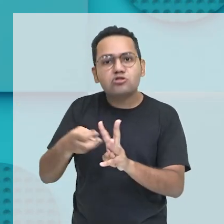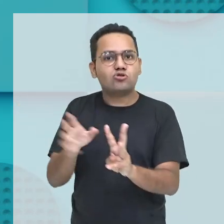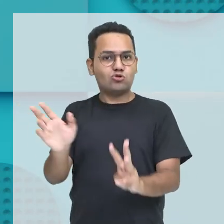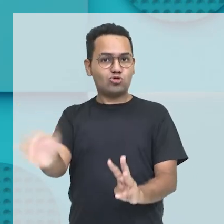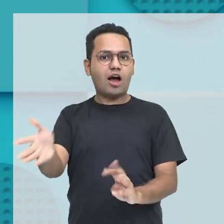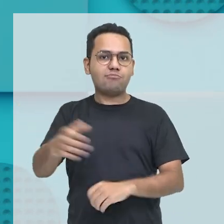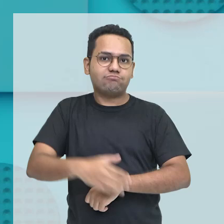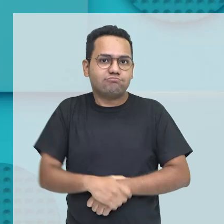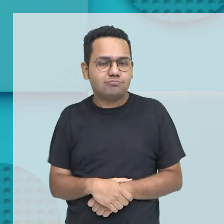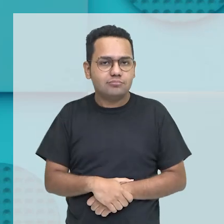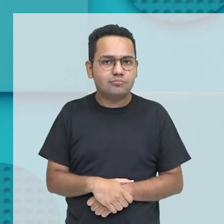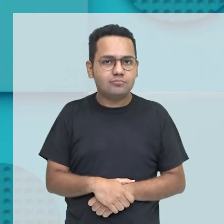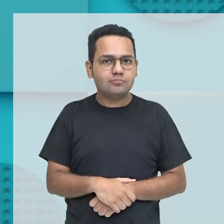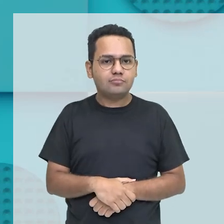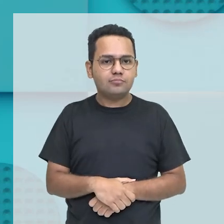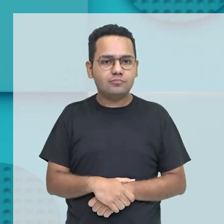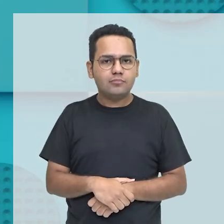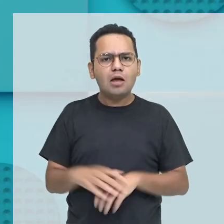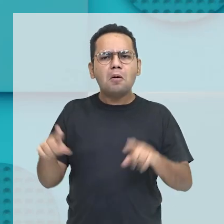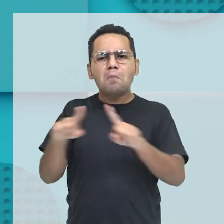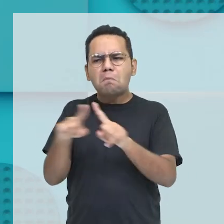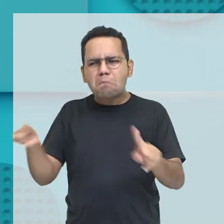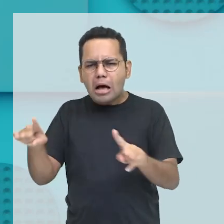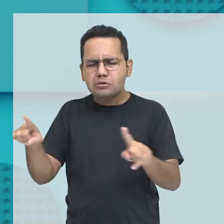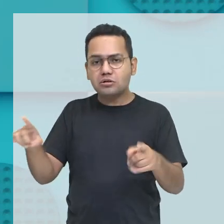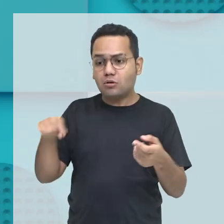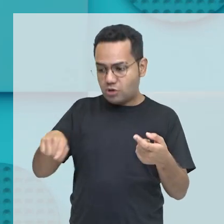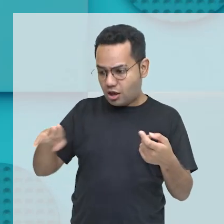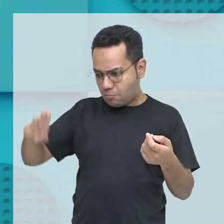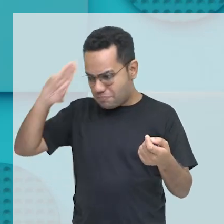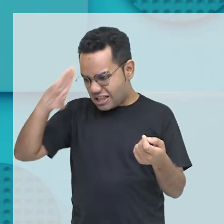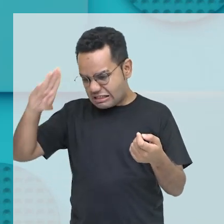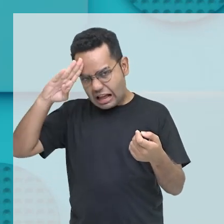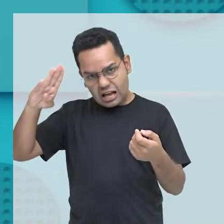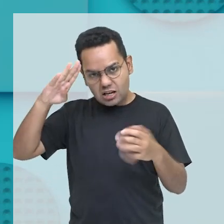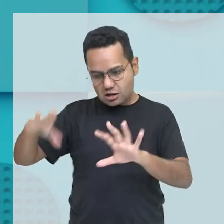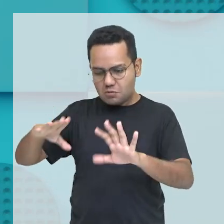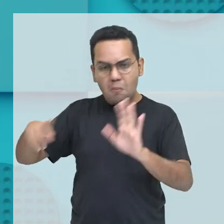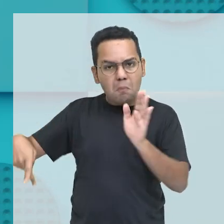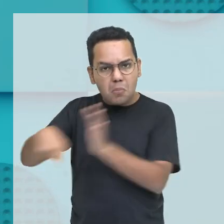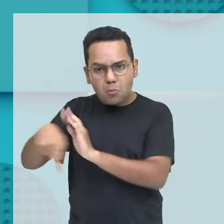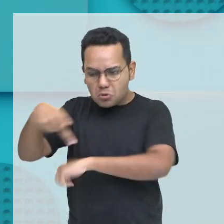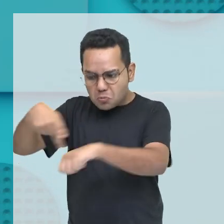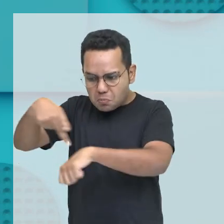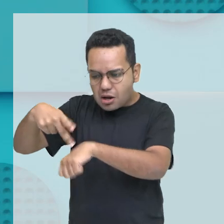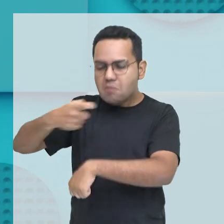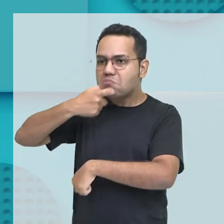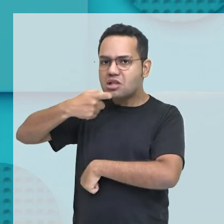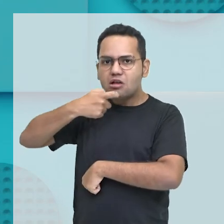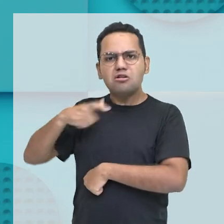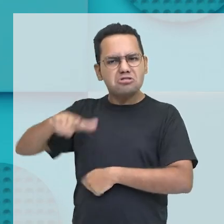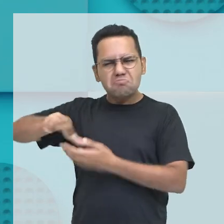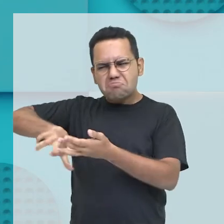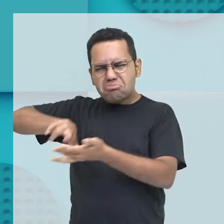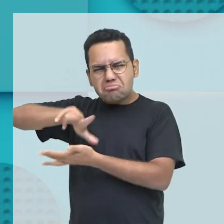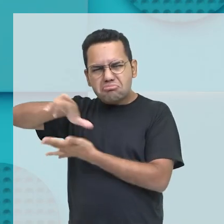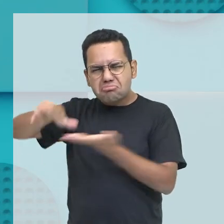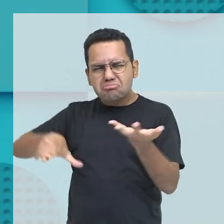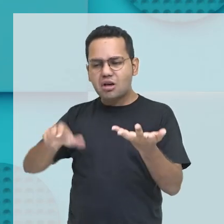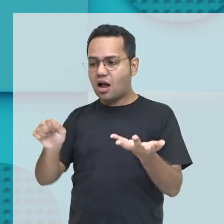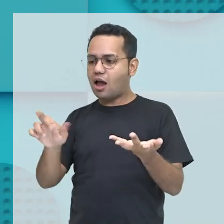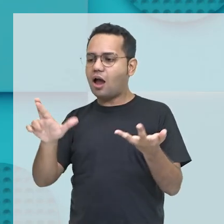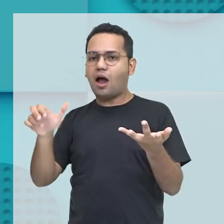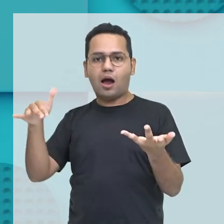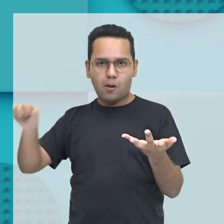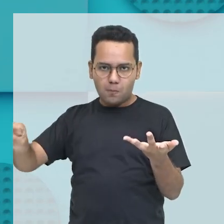do Império Britânico era muito forte. Eles tinham armas de fogo, enquanto os indígenas,